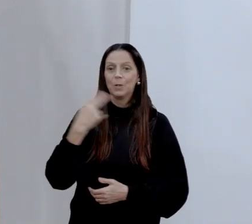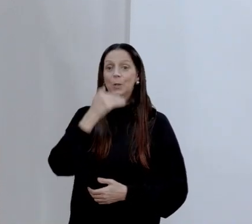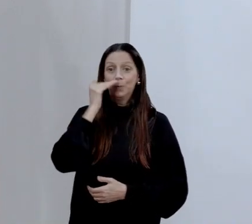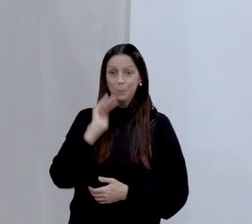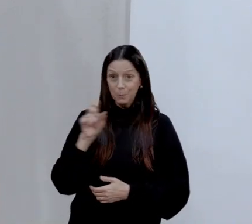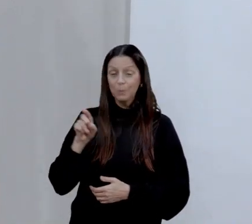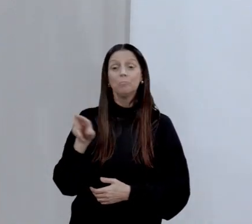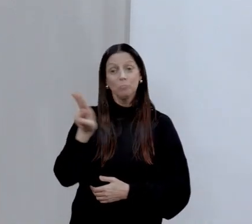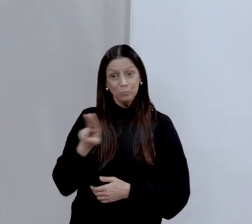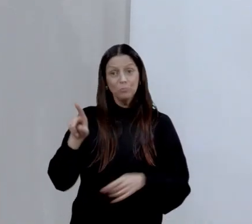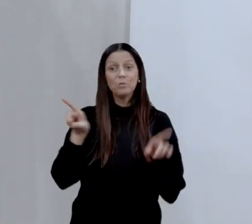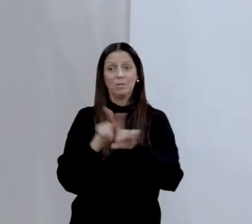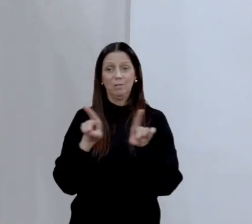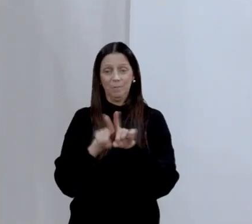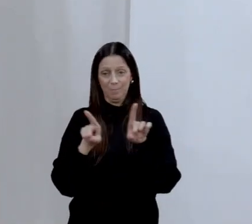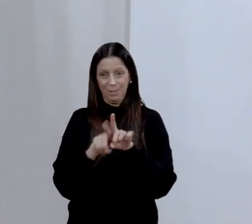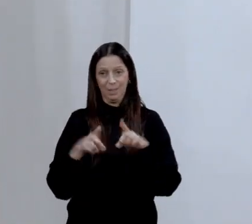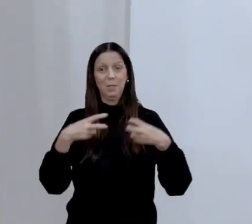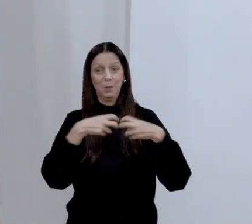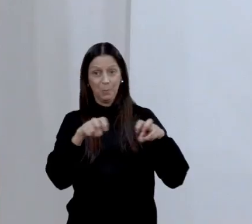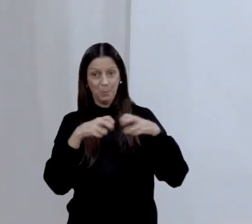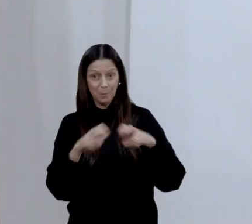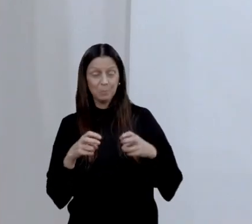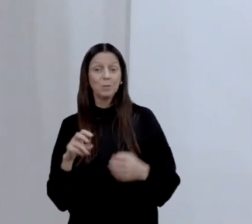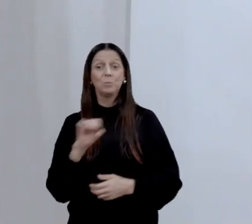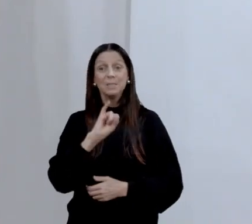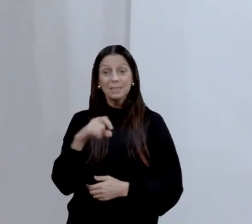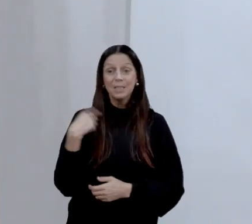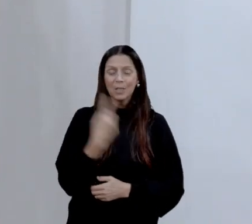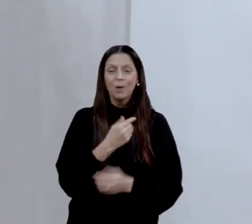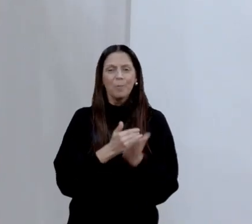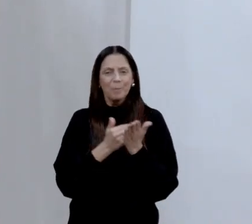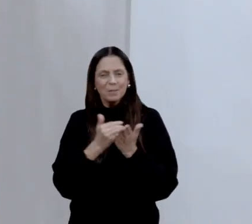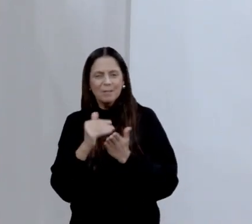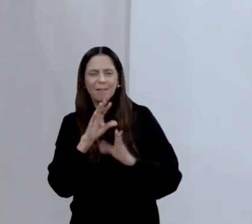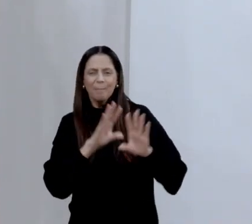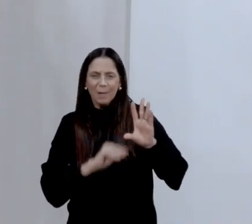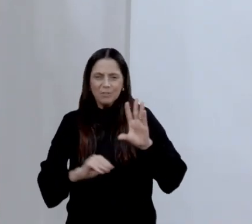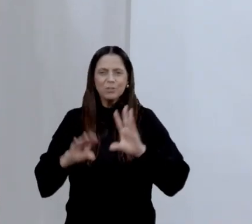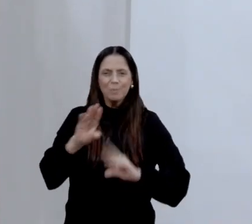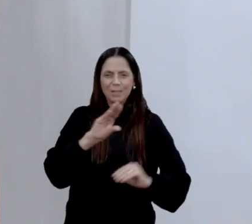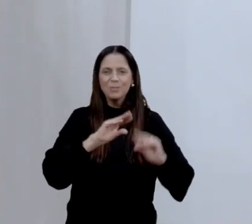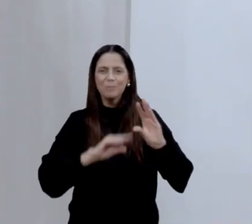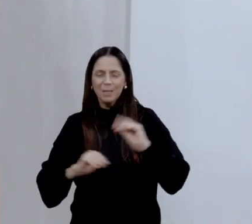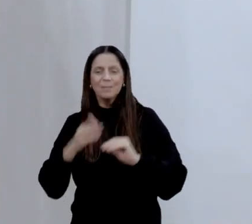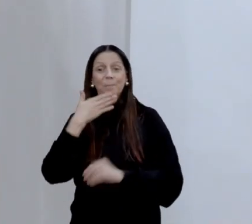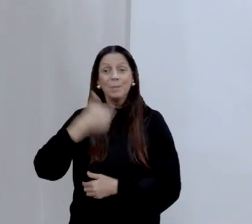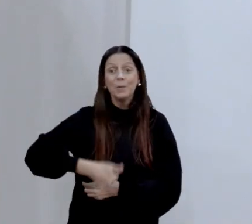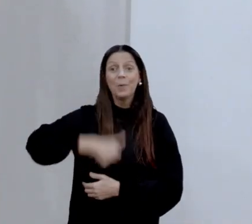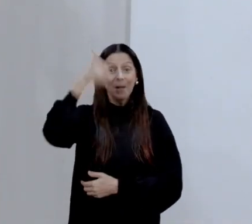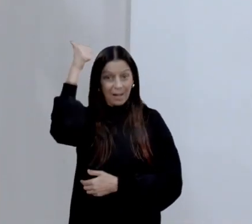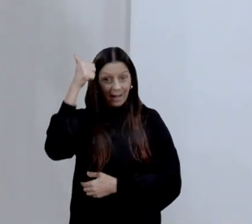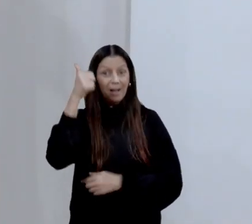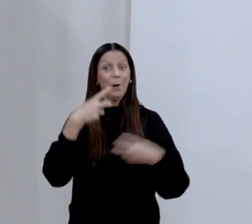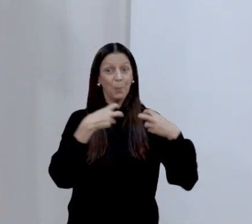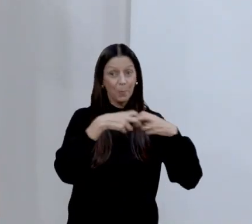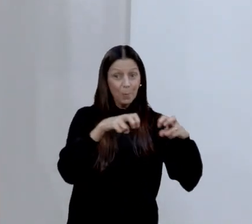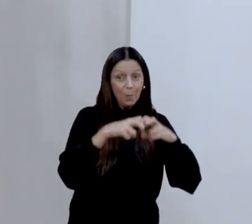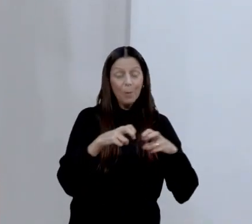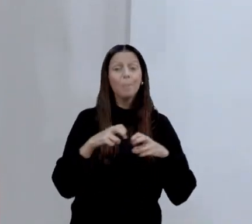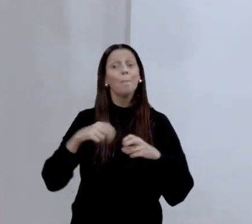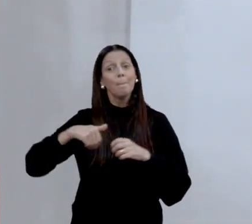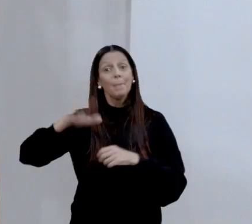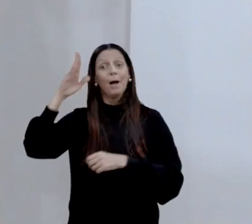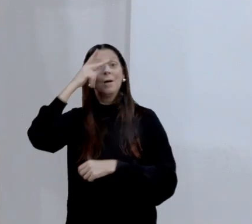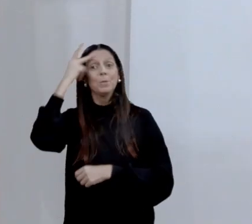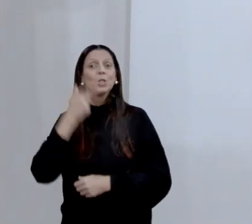do sistema, e se nós tivéssemos essas intervenções pontuais, eu tenho certeza que nós teríamos muito mais usuários. Talvez não precisaria